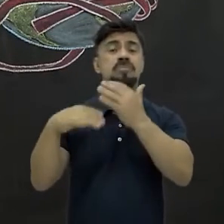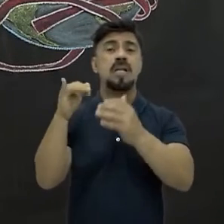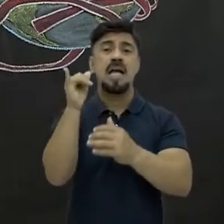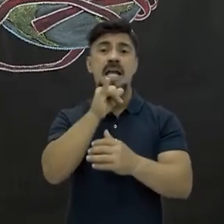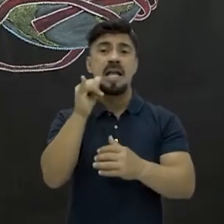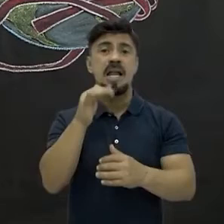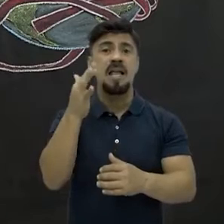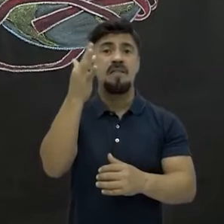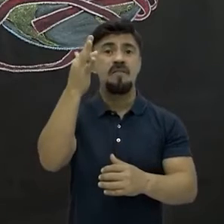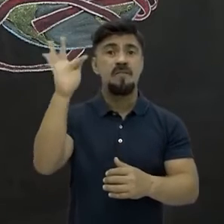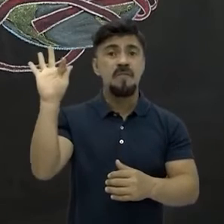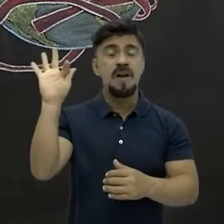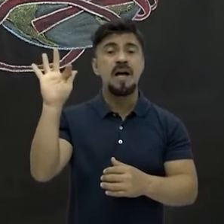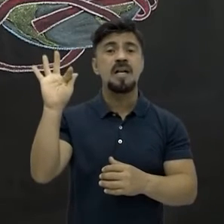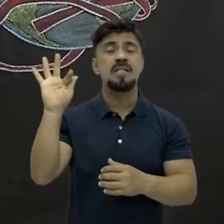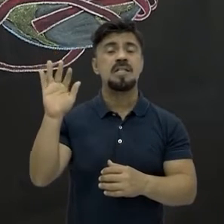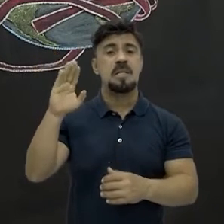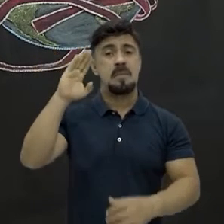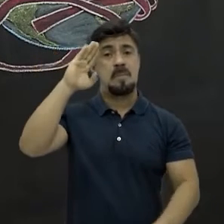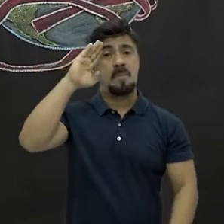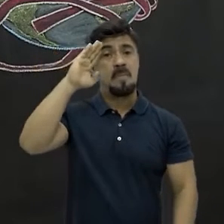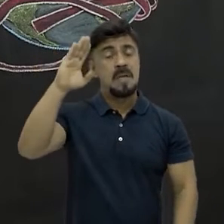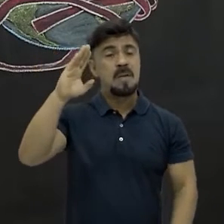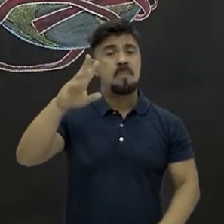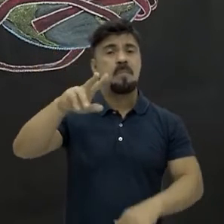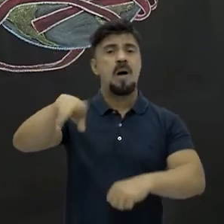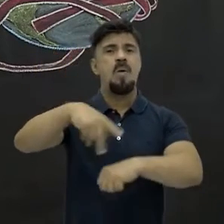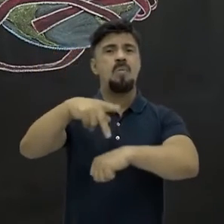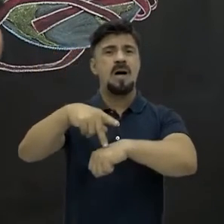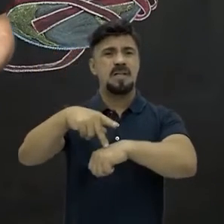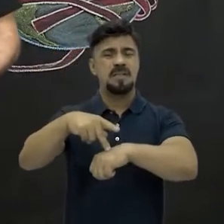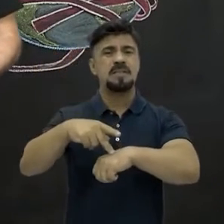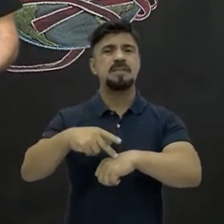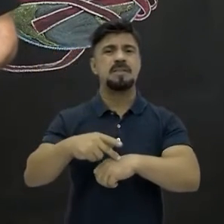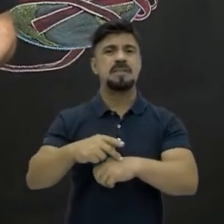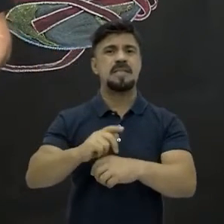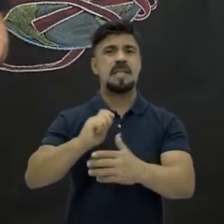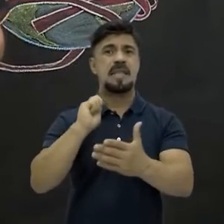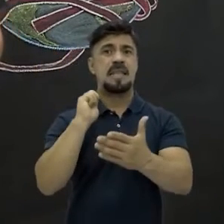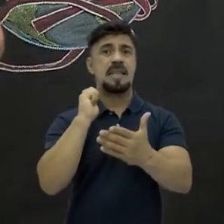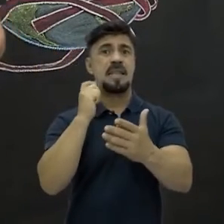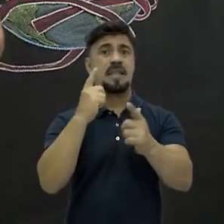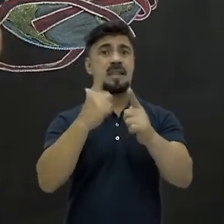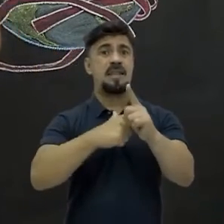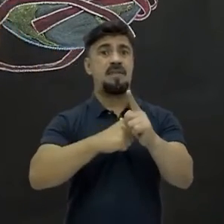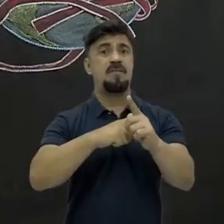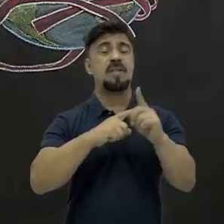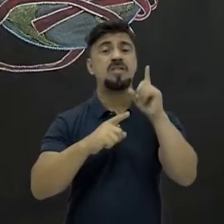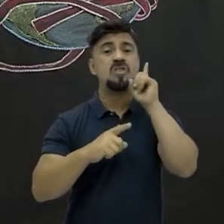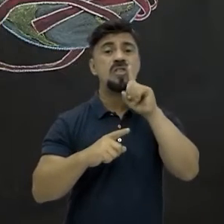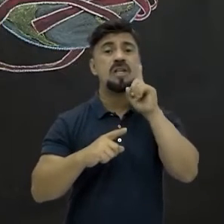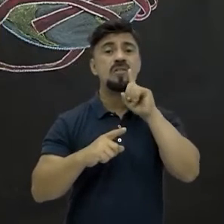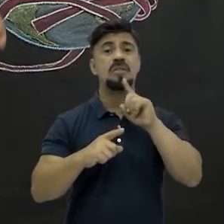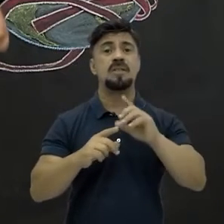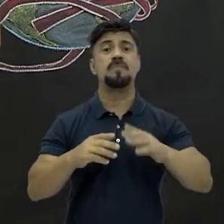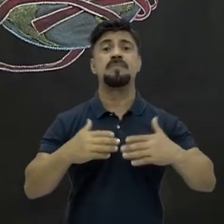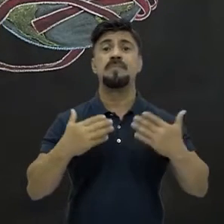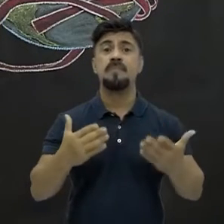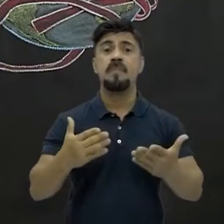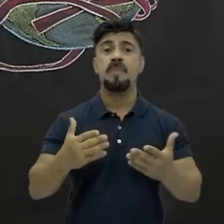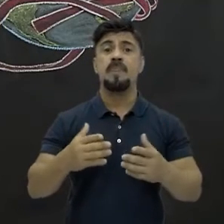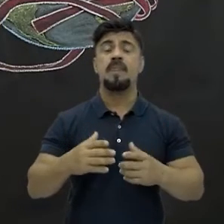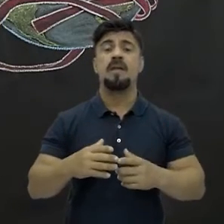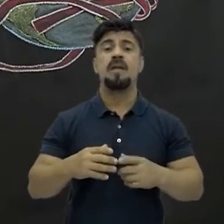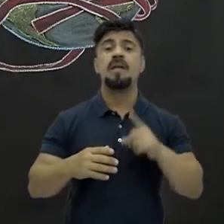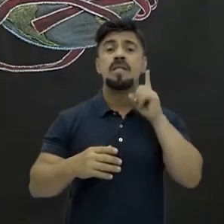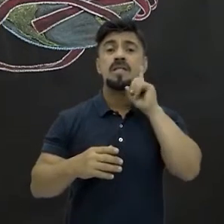para a França, que eram os principais países que deviam para os Estados Unidos. Assim, com essa dimensão,